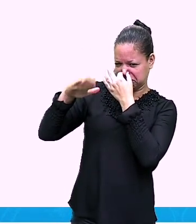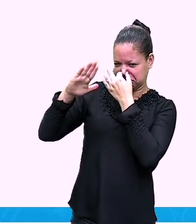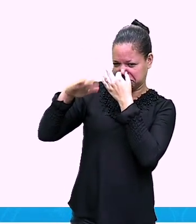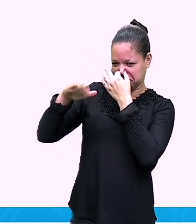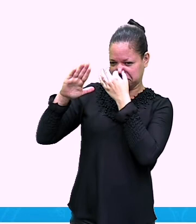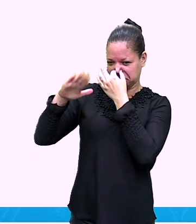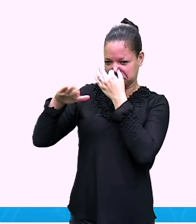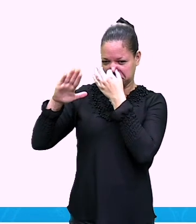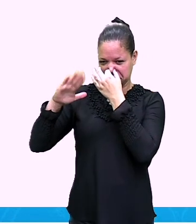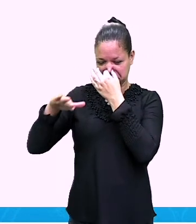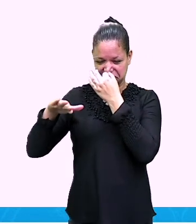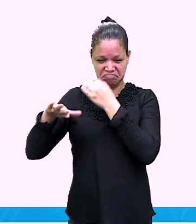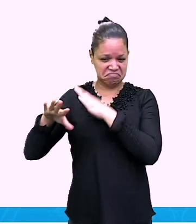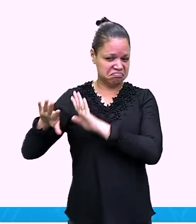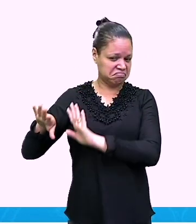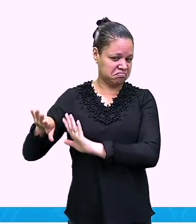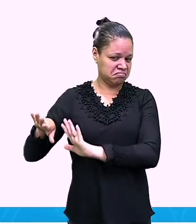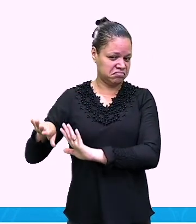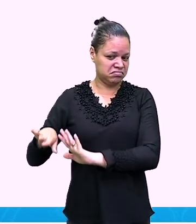cheirinho